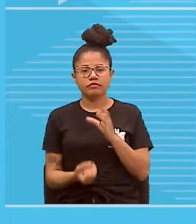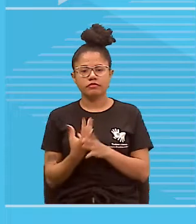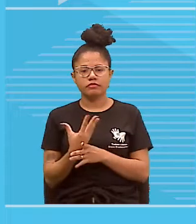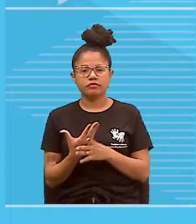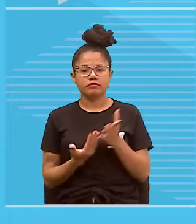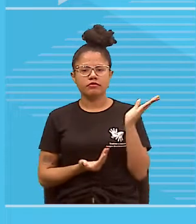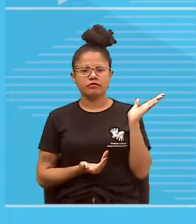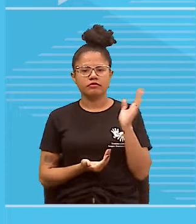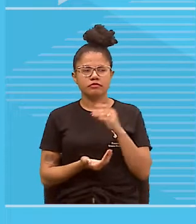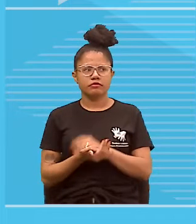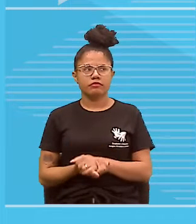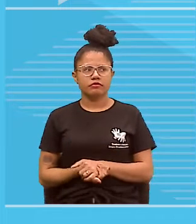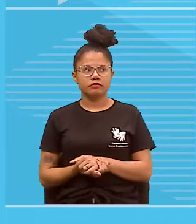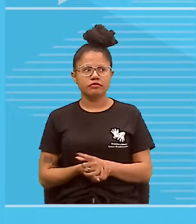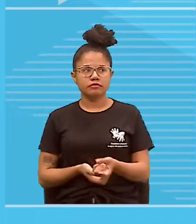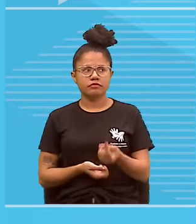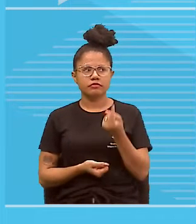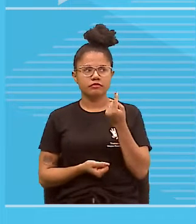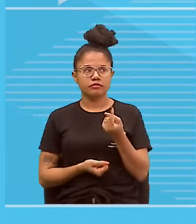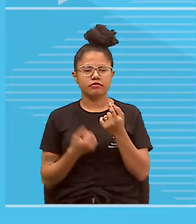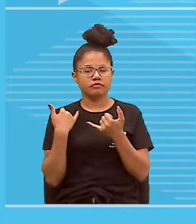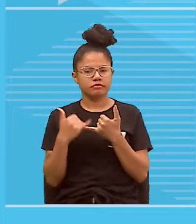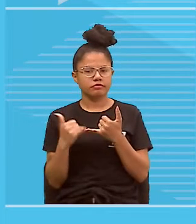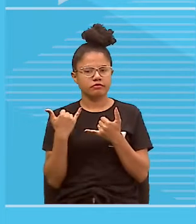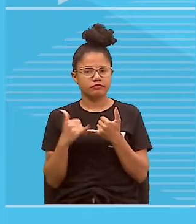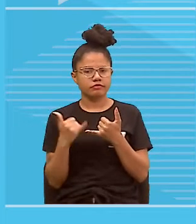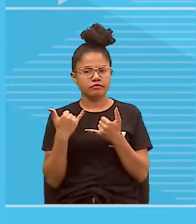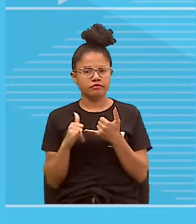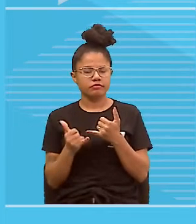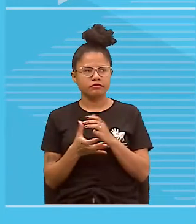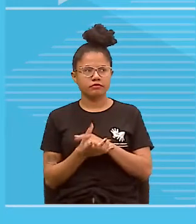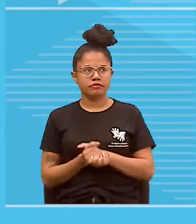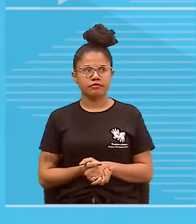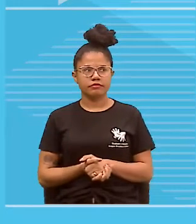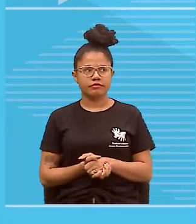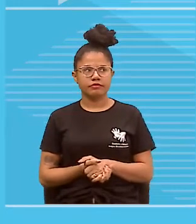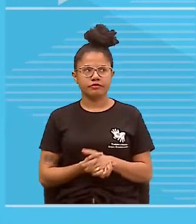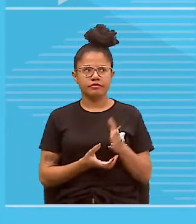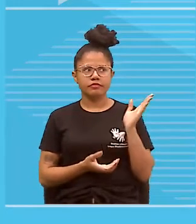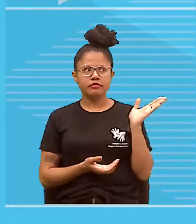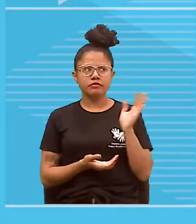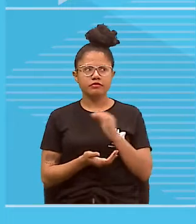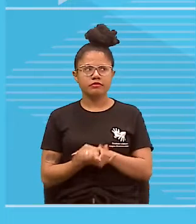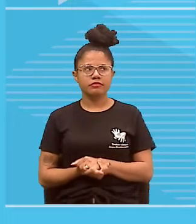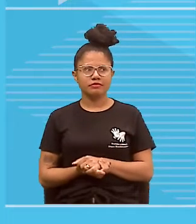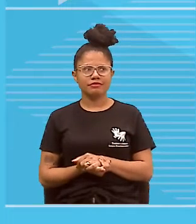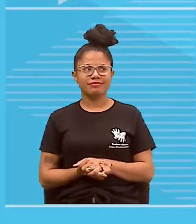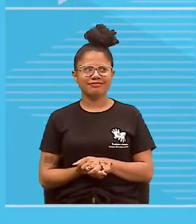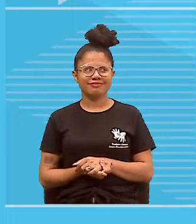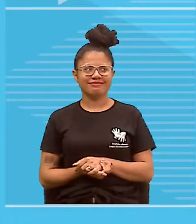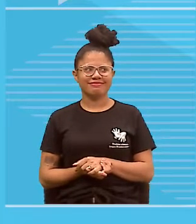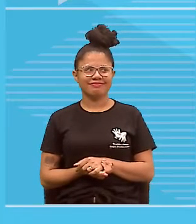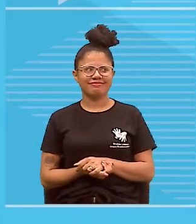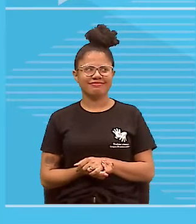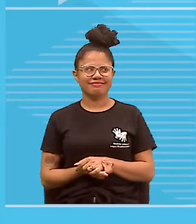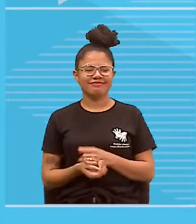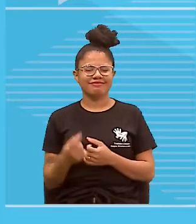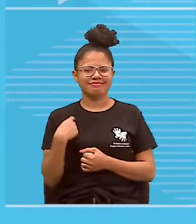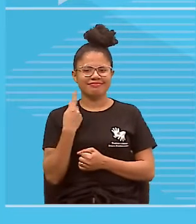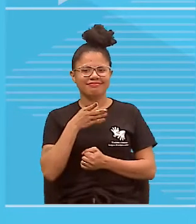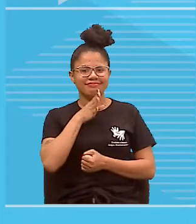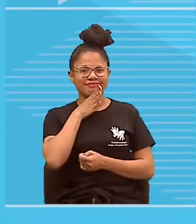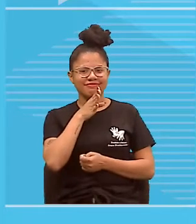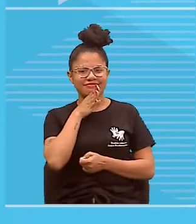provavelmente de um ancestral comum né então a gente vê essas diferenças então para a gente conhecer um pouco melhor